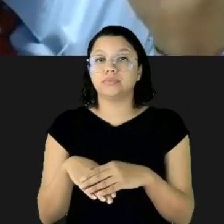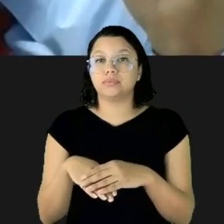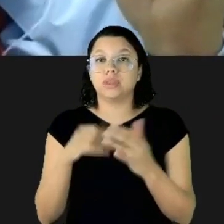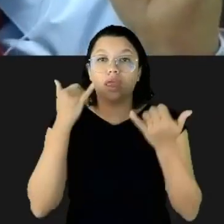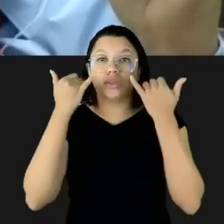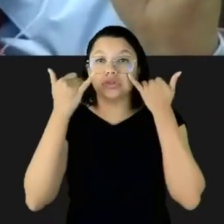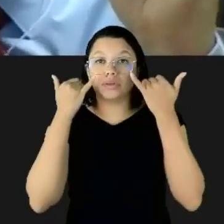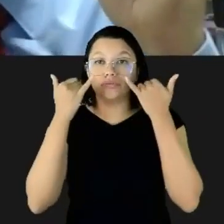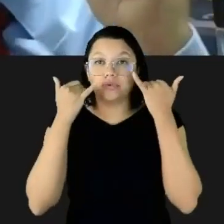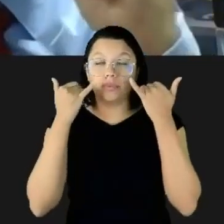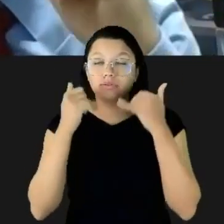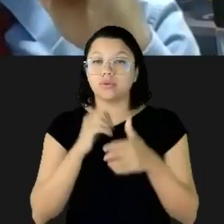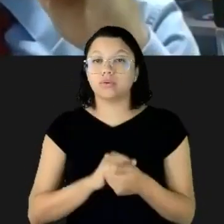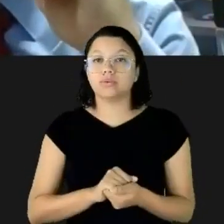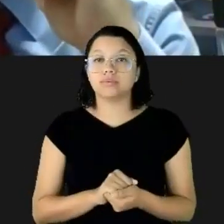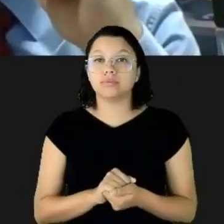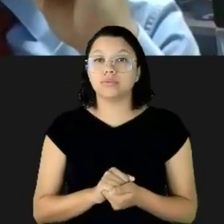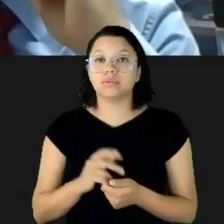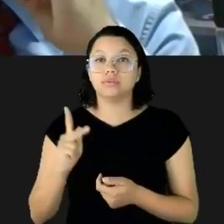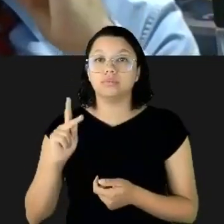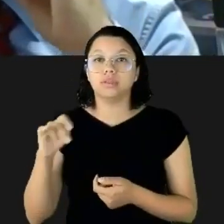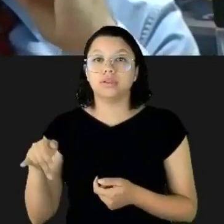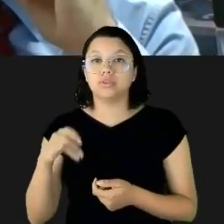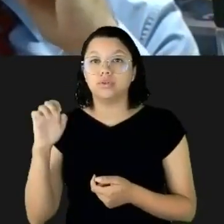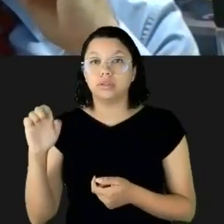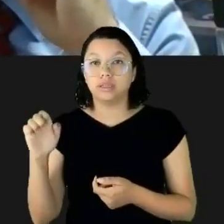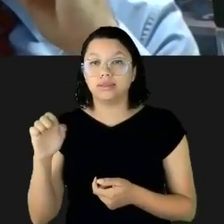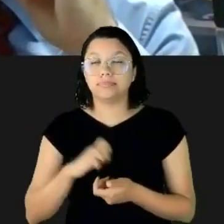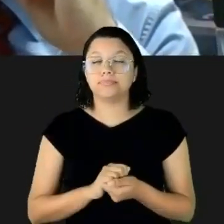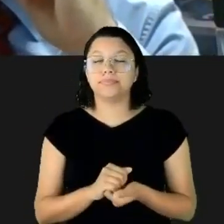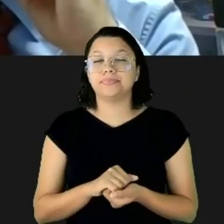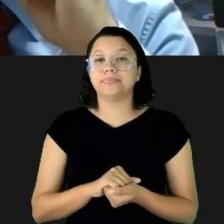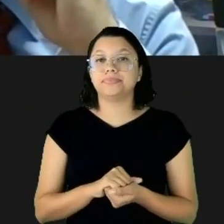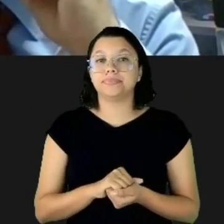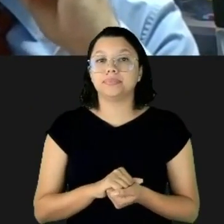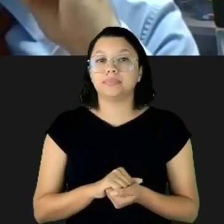do PJE